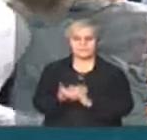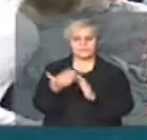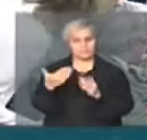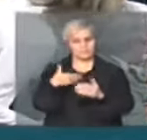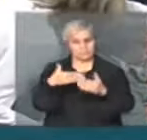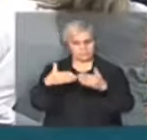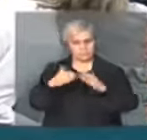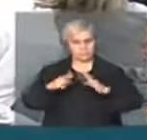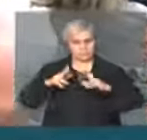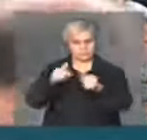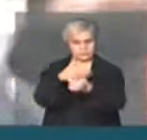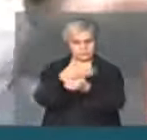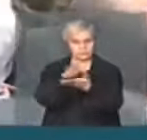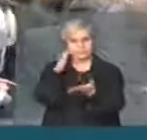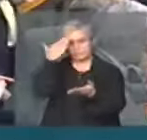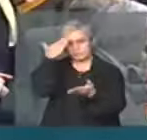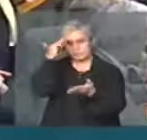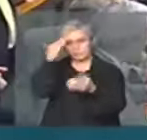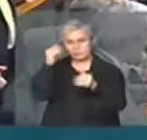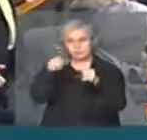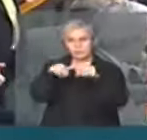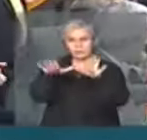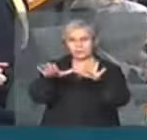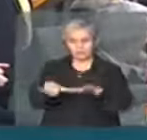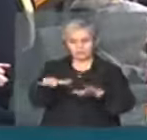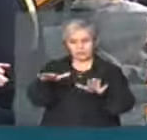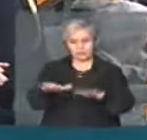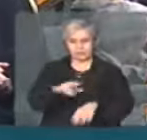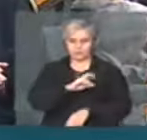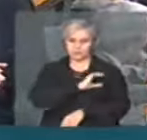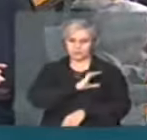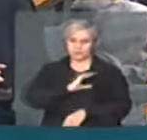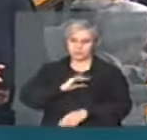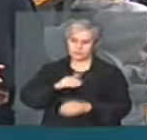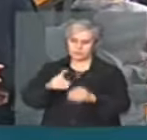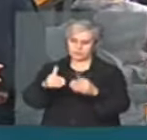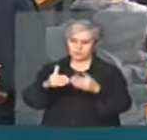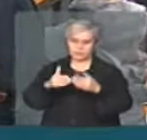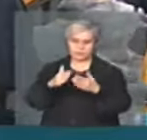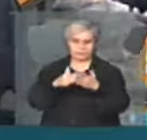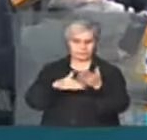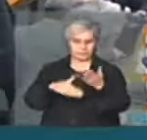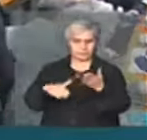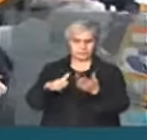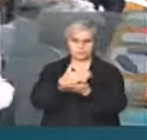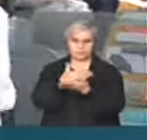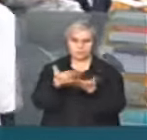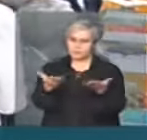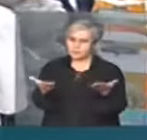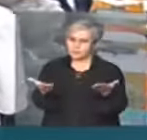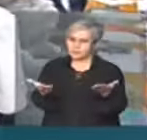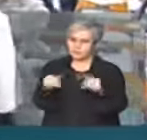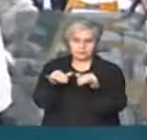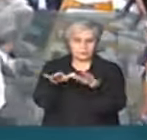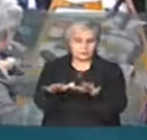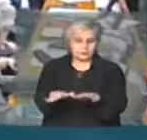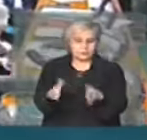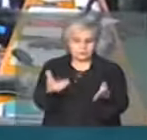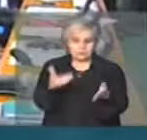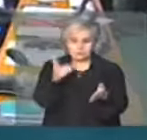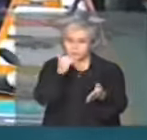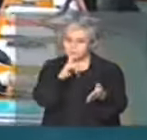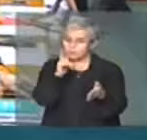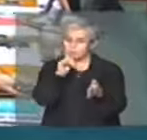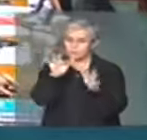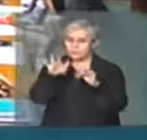Então, pedir a compreensão das senhoras e senhores deputados que permaneçam na comissão, pedir a todos, não é, que, obviamente, senão a gente não